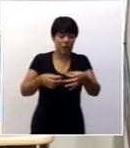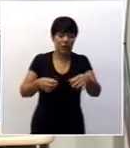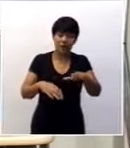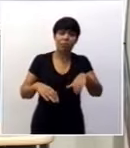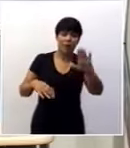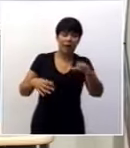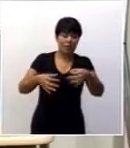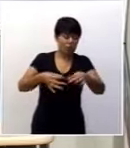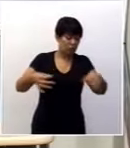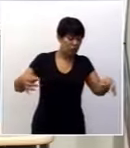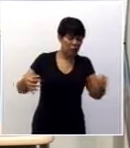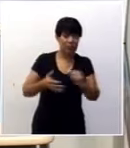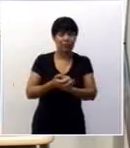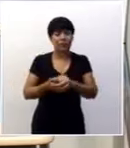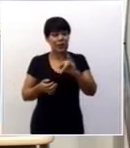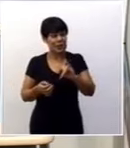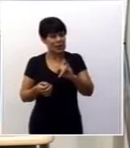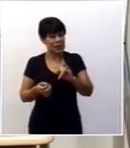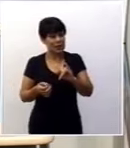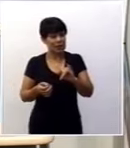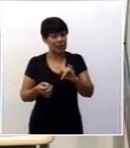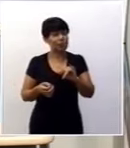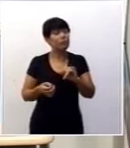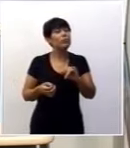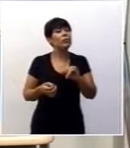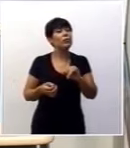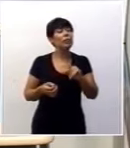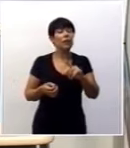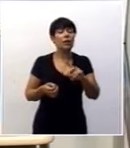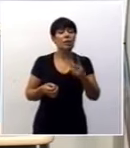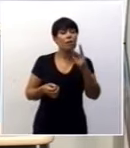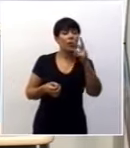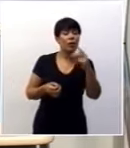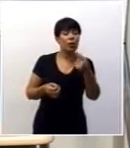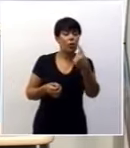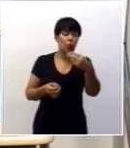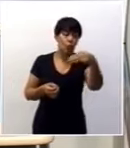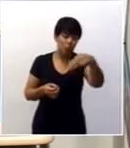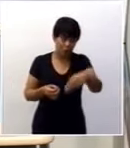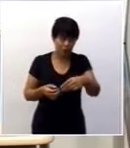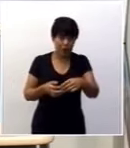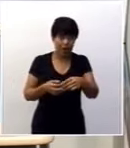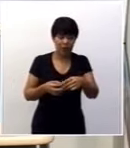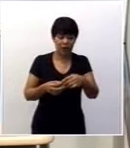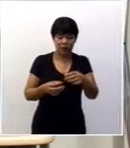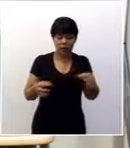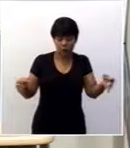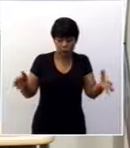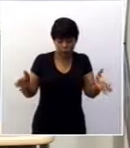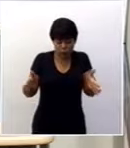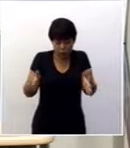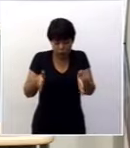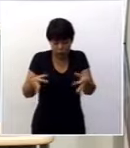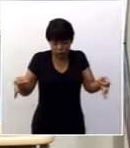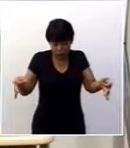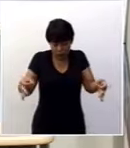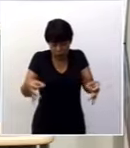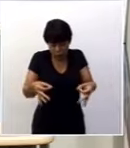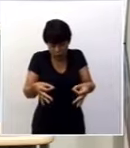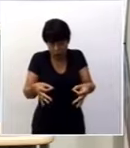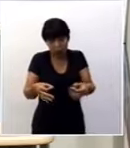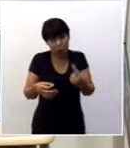Imagens de satélite com resolução espacial com valores, né, de 1 metro, eu vou conseguir observar objetos de 1 metro,